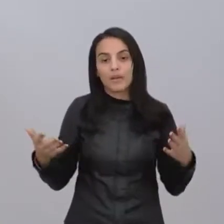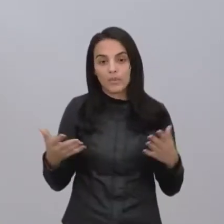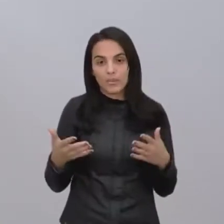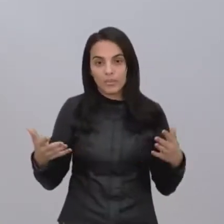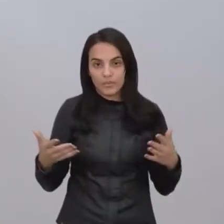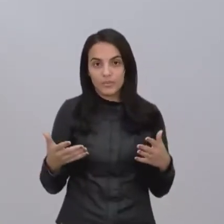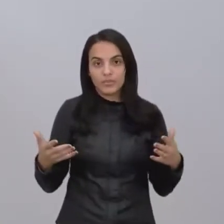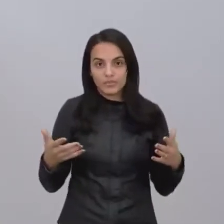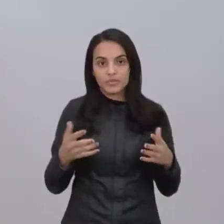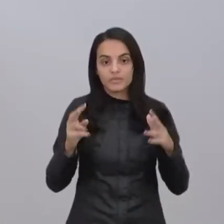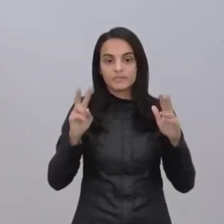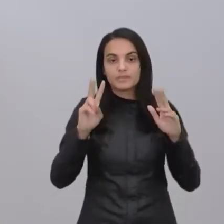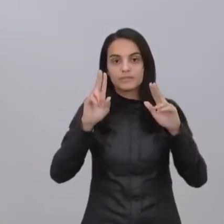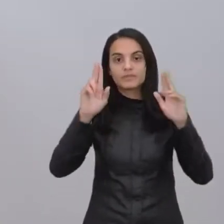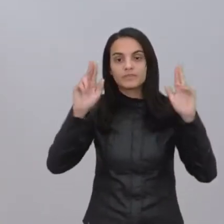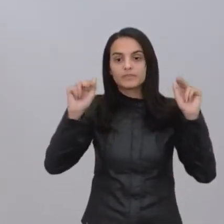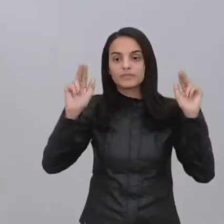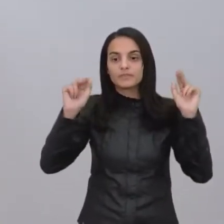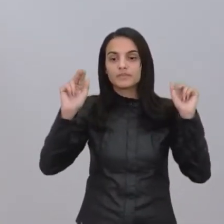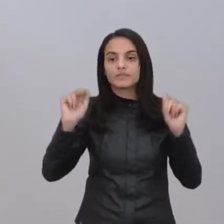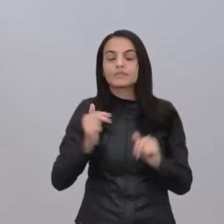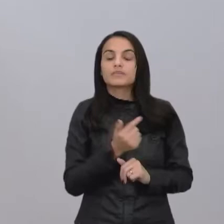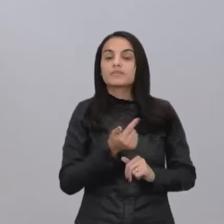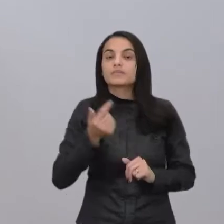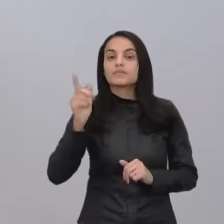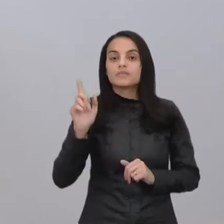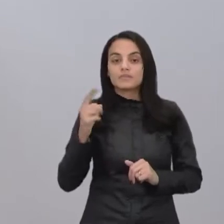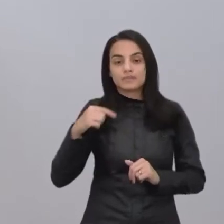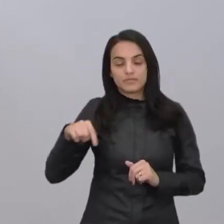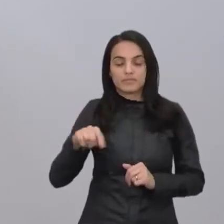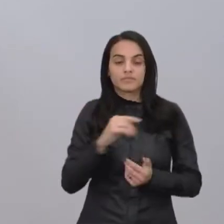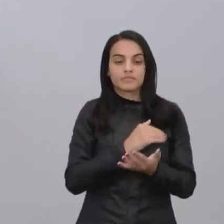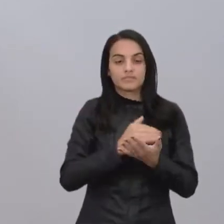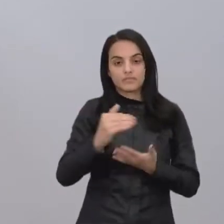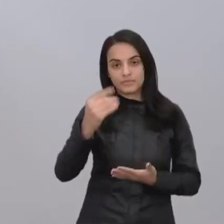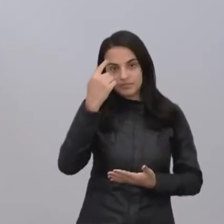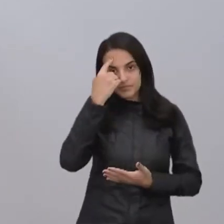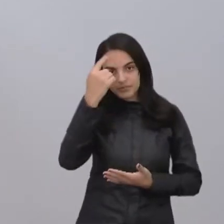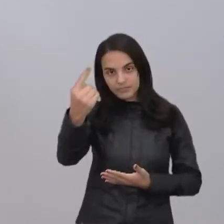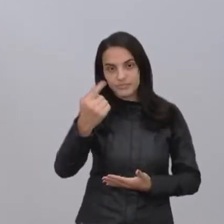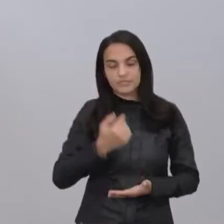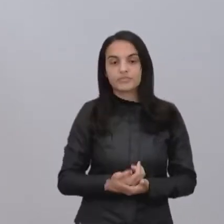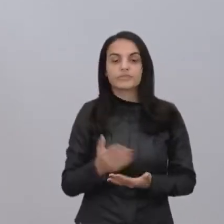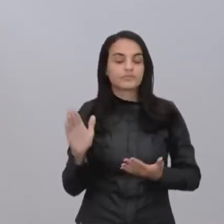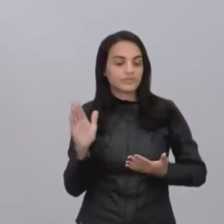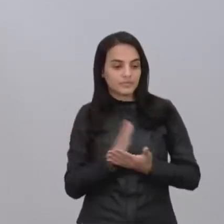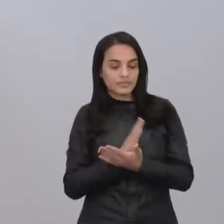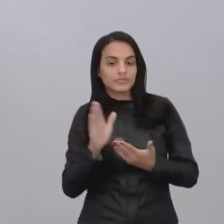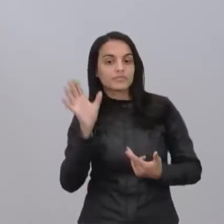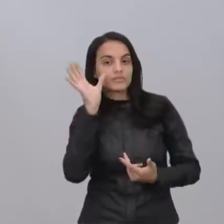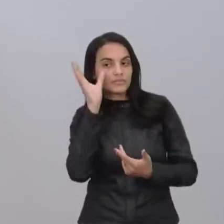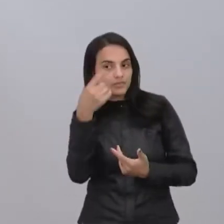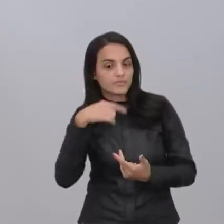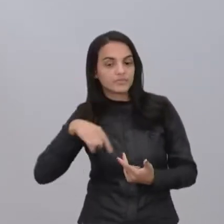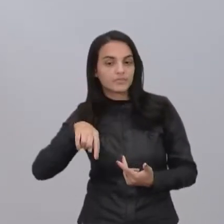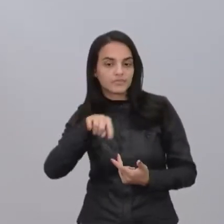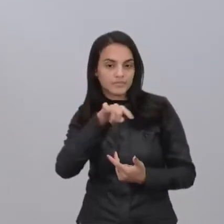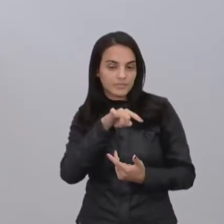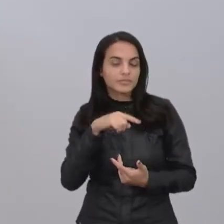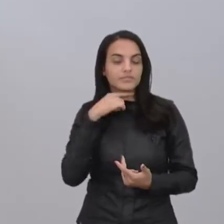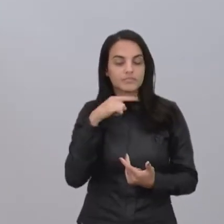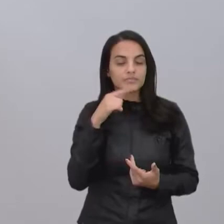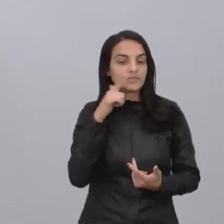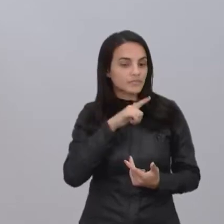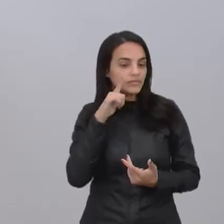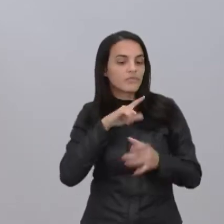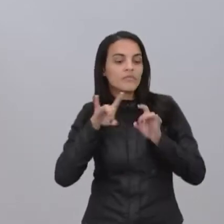na parte, né, onde a gente começa a pensar a respeito de algumas soluções, né, para a gente conseguir descartar um pouquinho